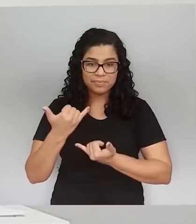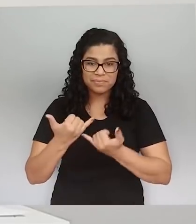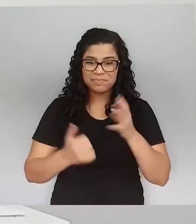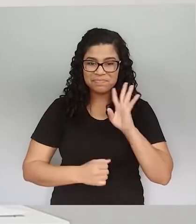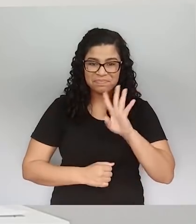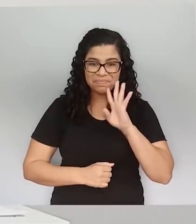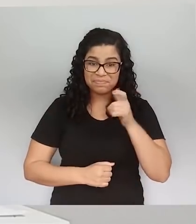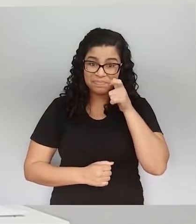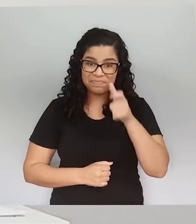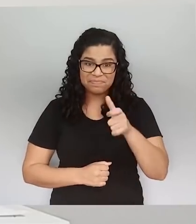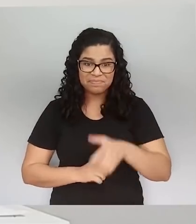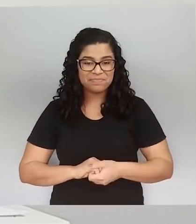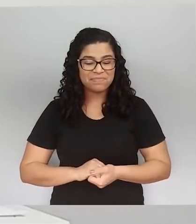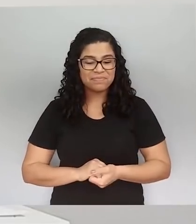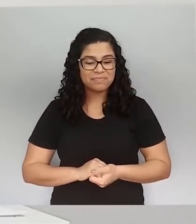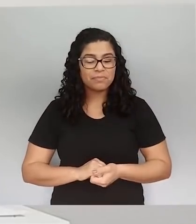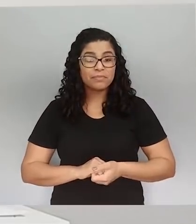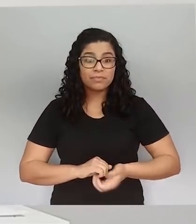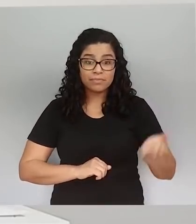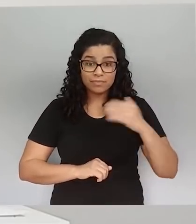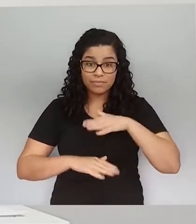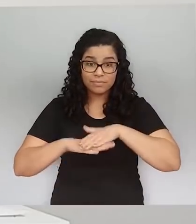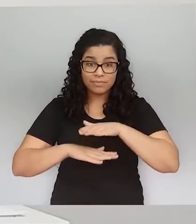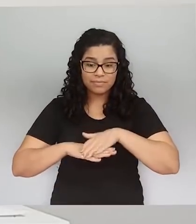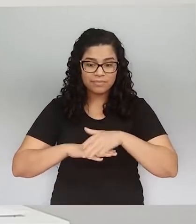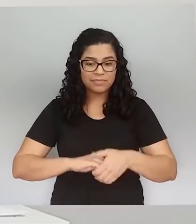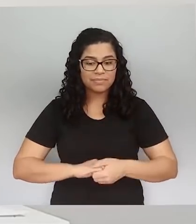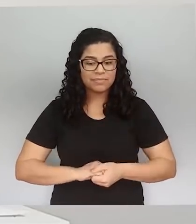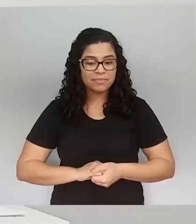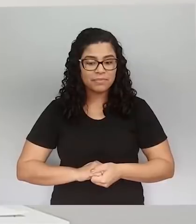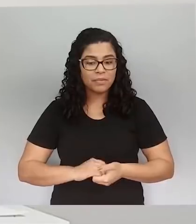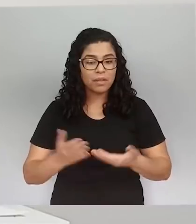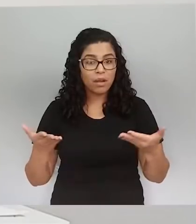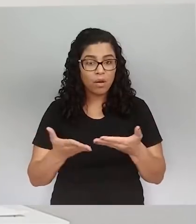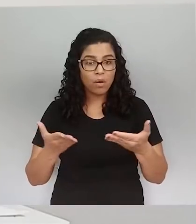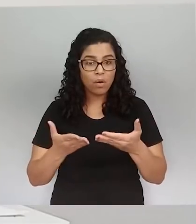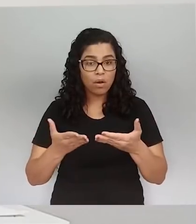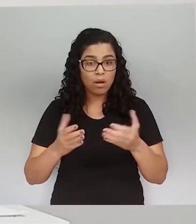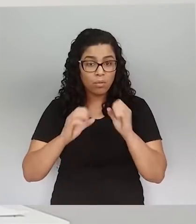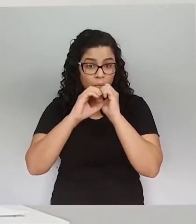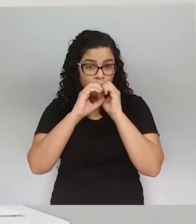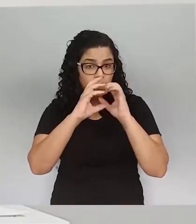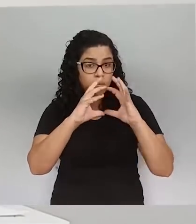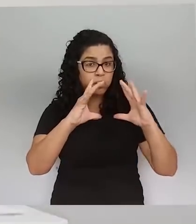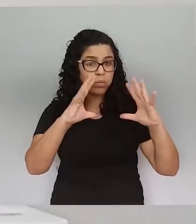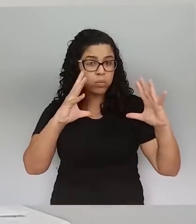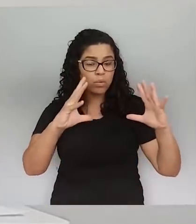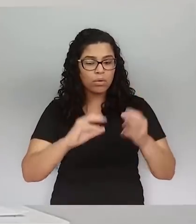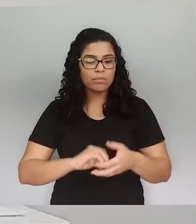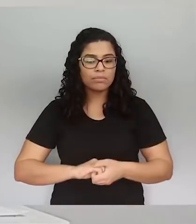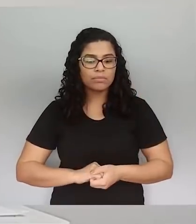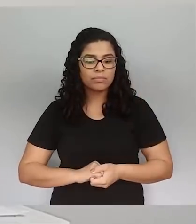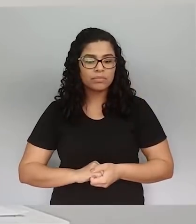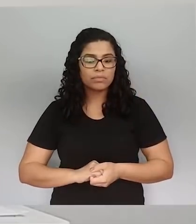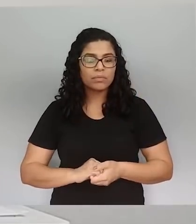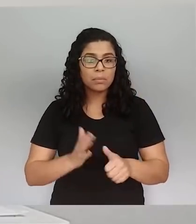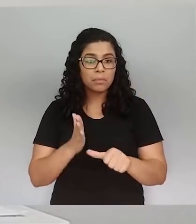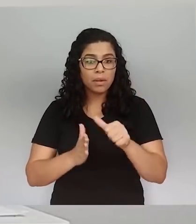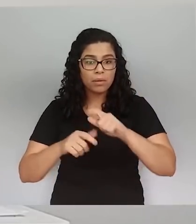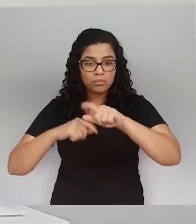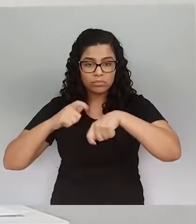estou utilizando uma bolinha de desodorante Rolon, ou pode ser qualquer outra bolinha deste tamanho.